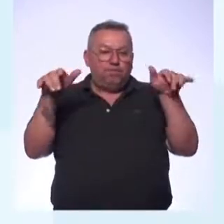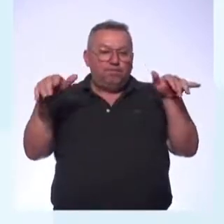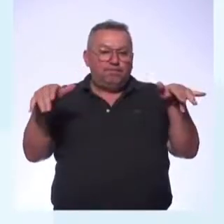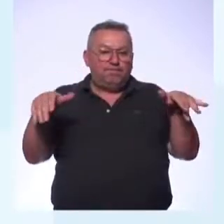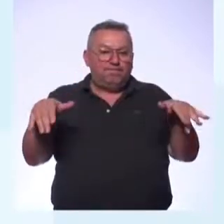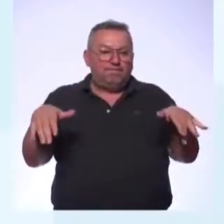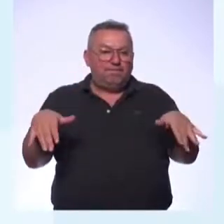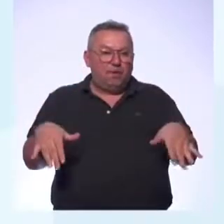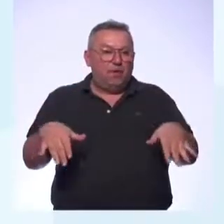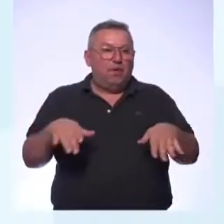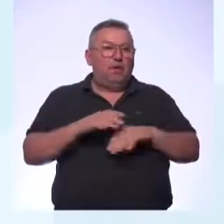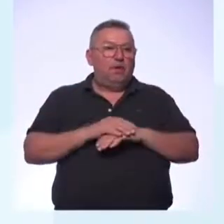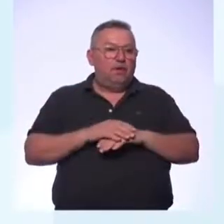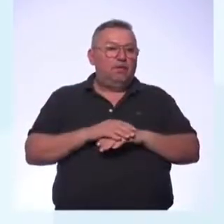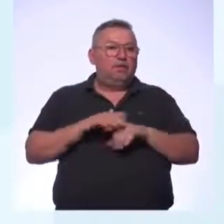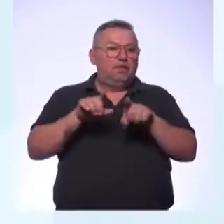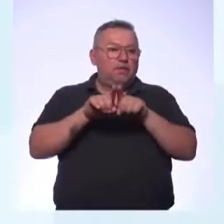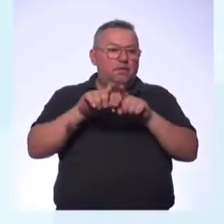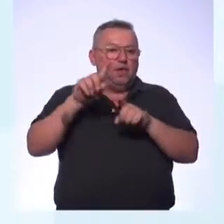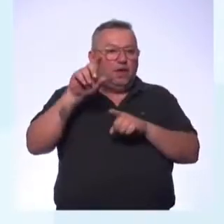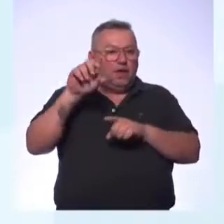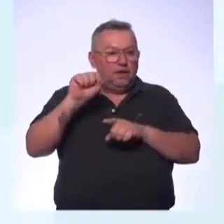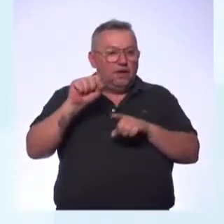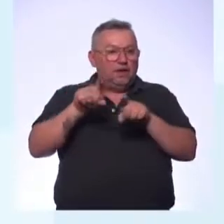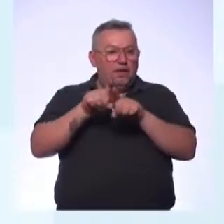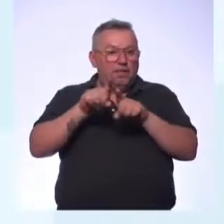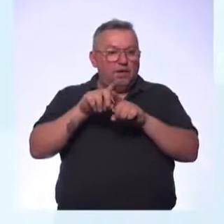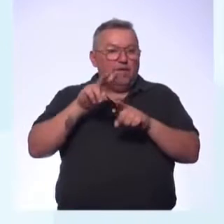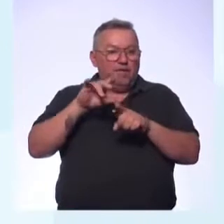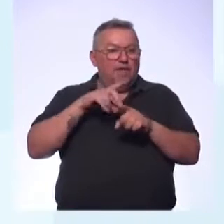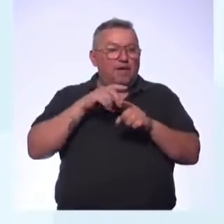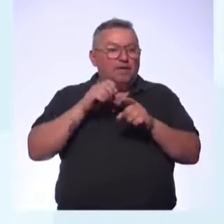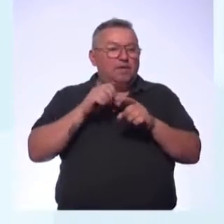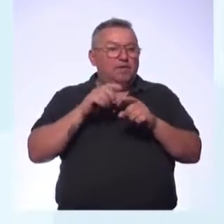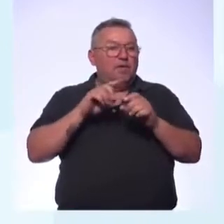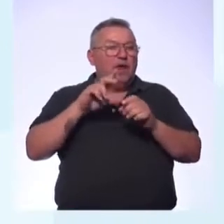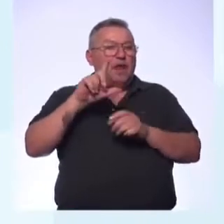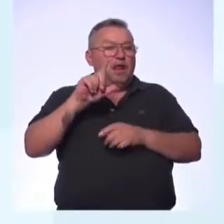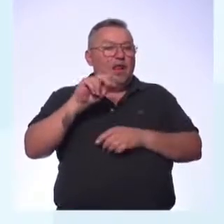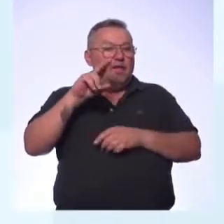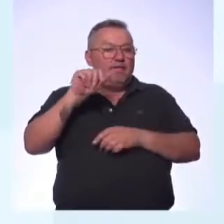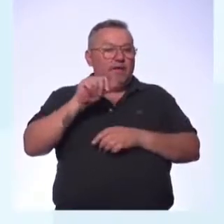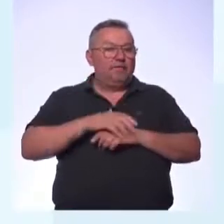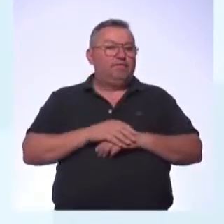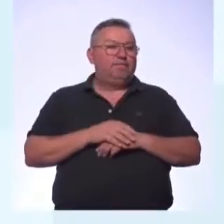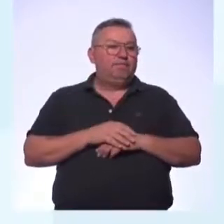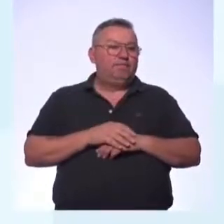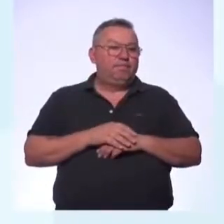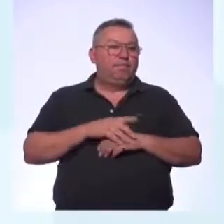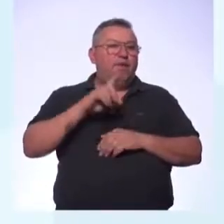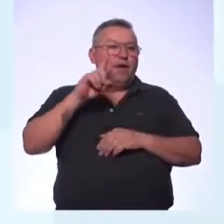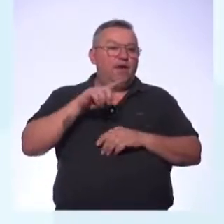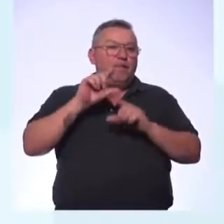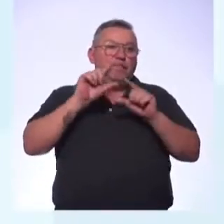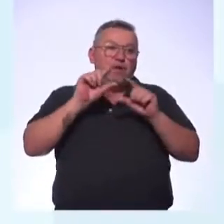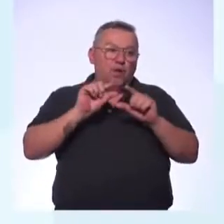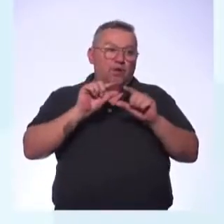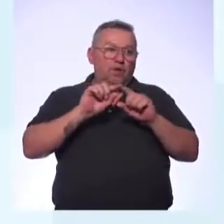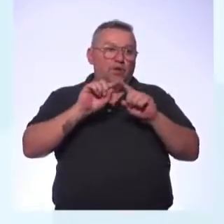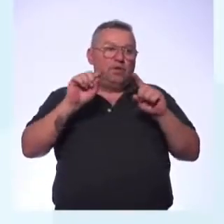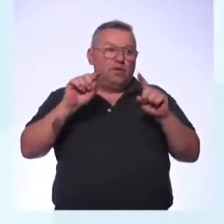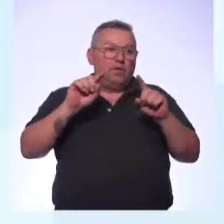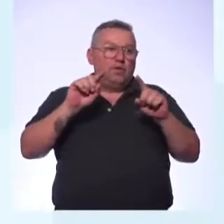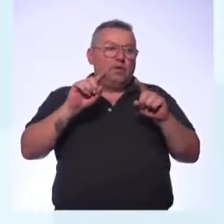aí emite, né, além dos gases, aí, ele também vai soltar a lava. Tá? E aí é uma lava menor, ela